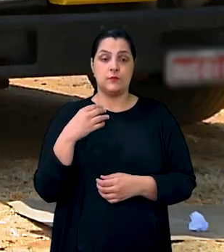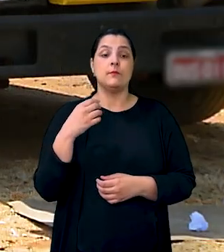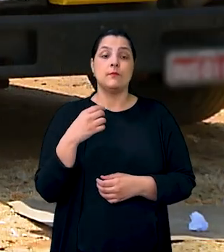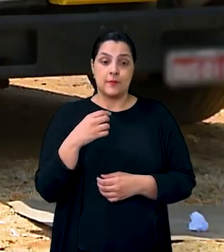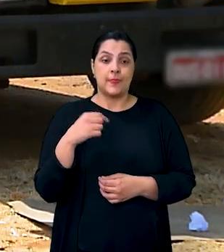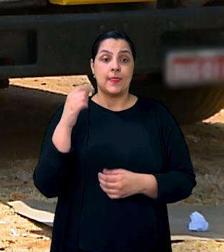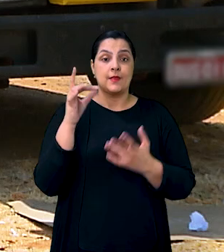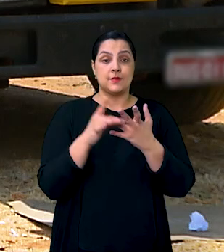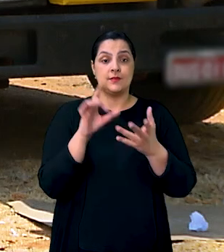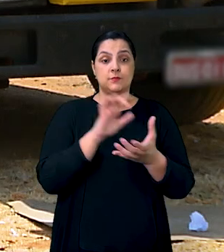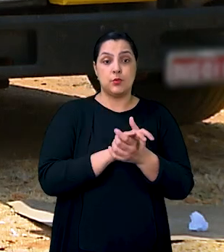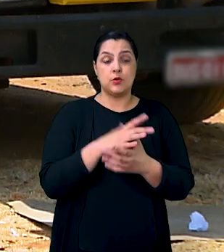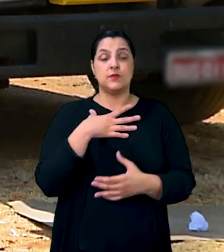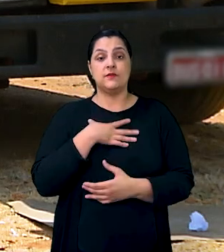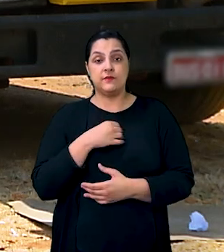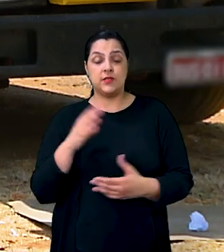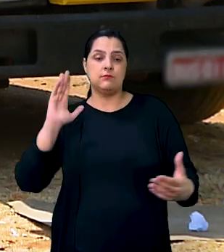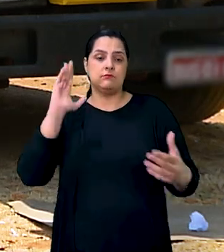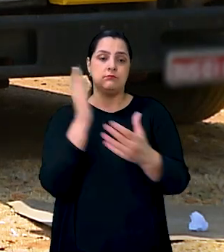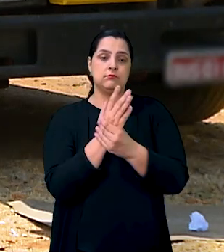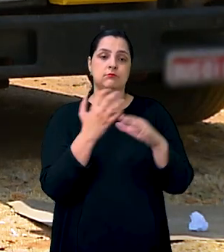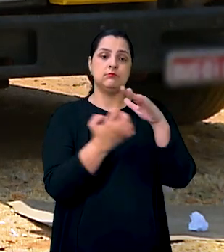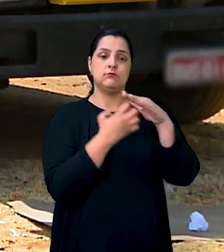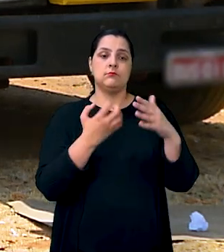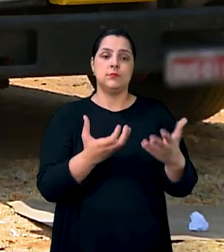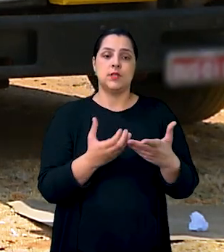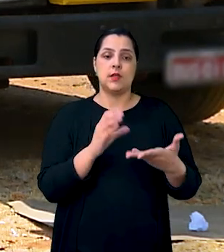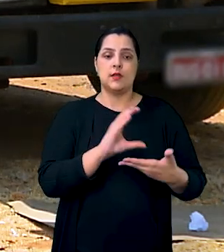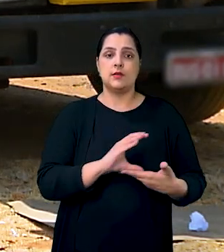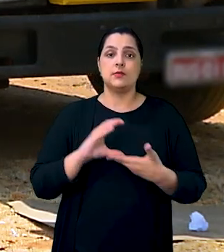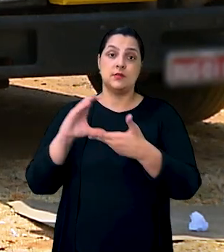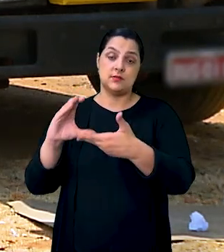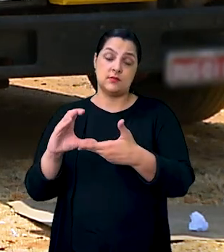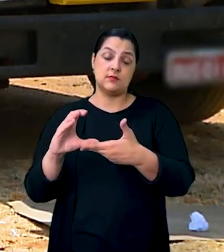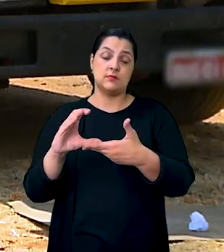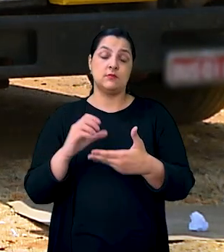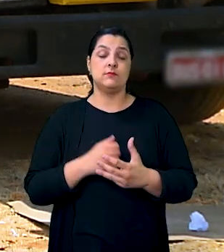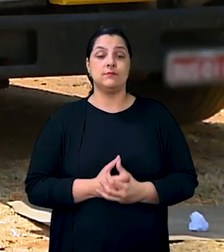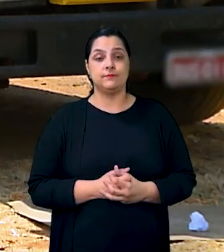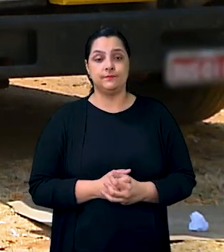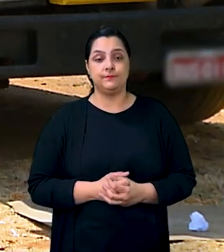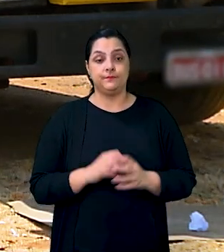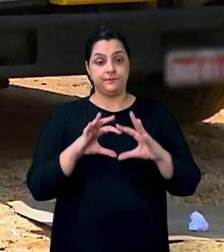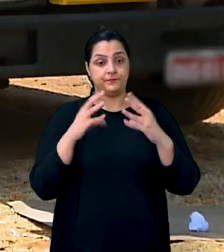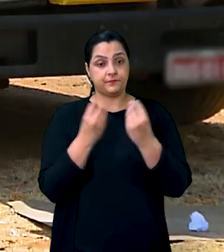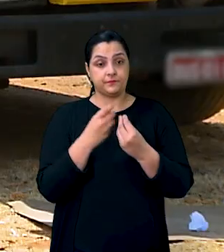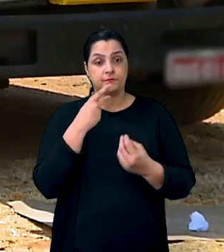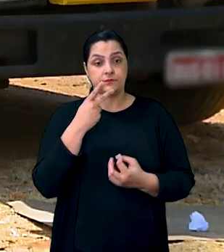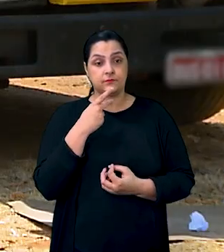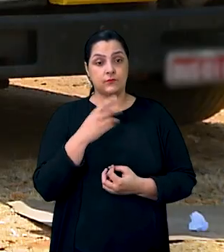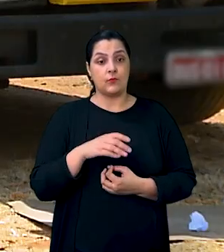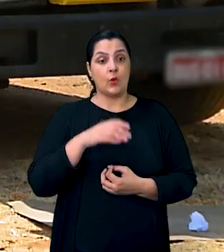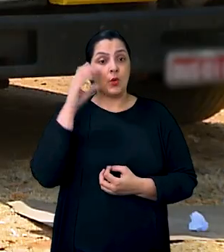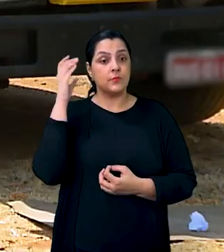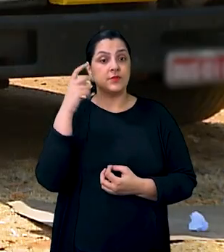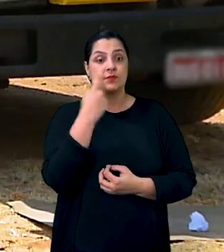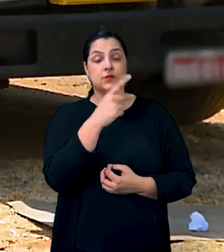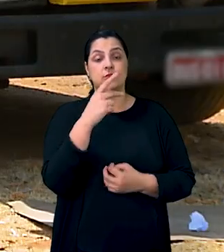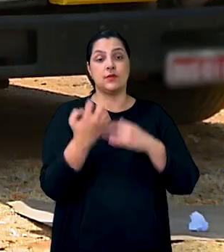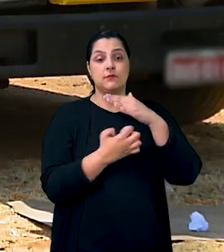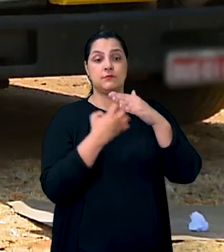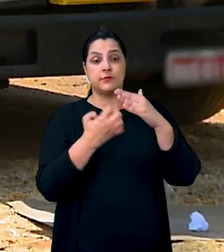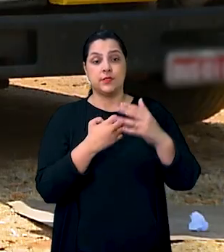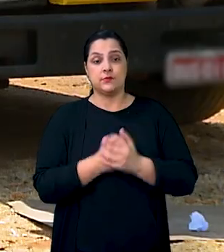resolveram ajuizar ação trabalhista contra a empresa, pedindo indenização por danos morais. A família alegou omissão